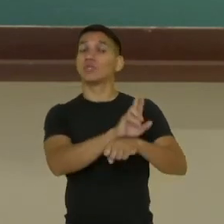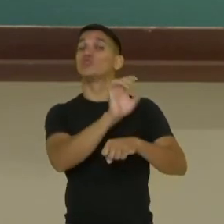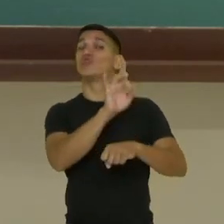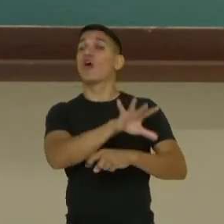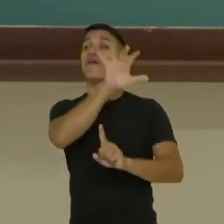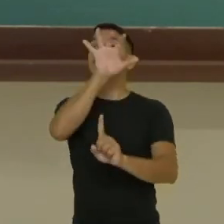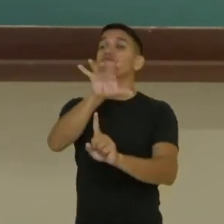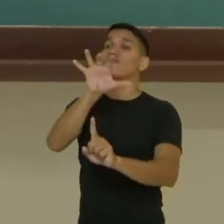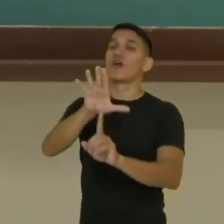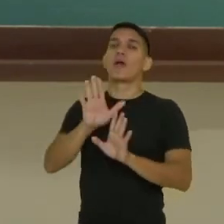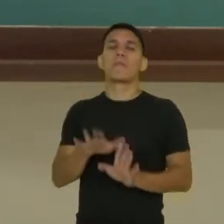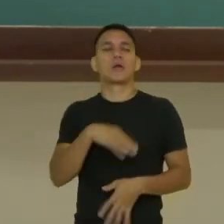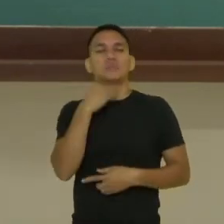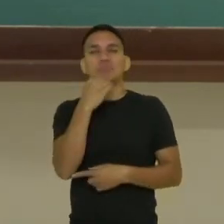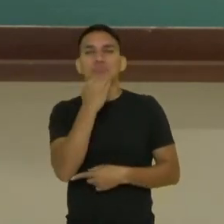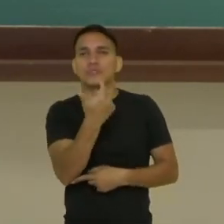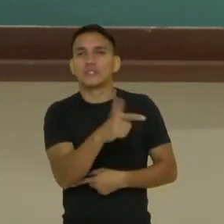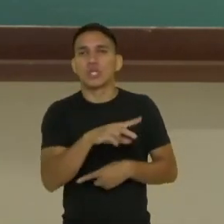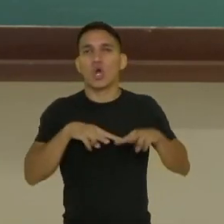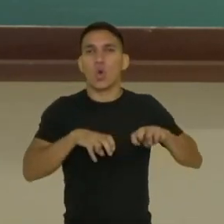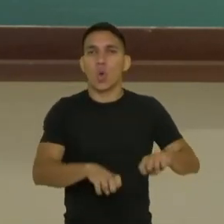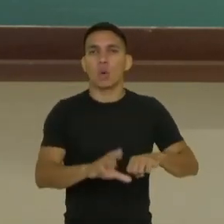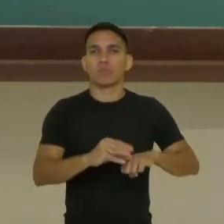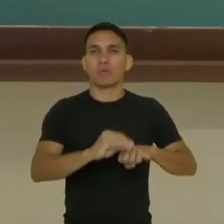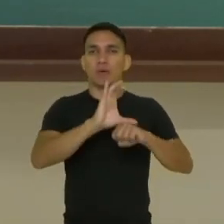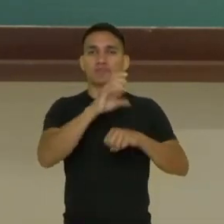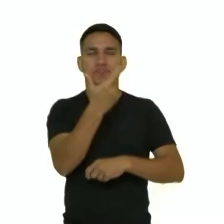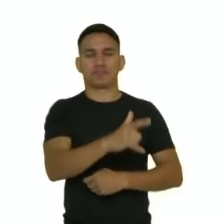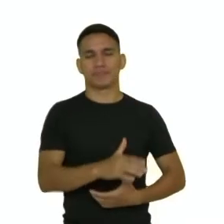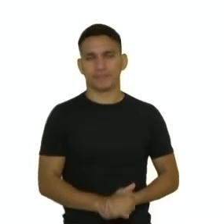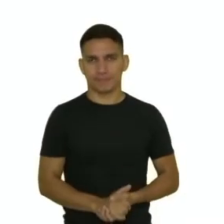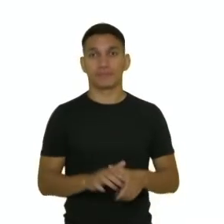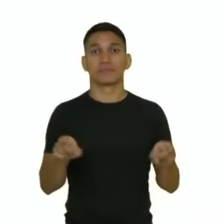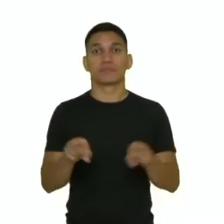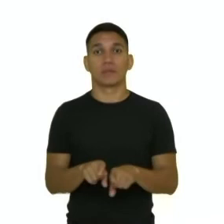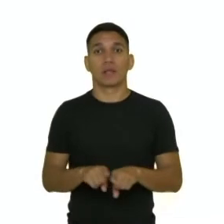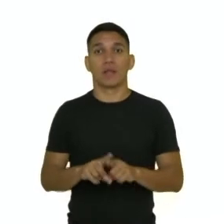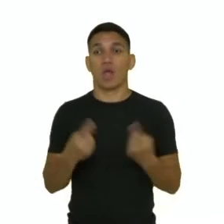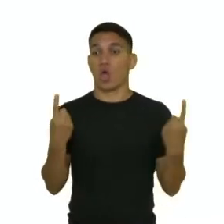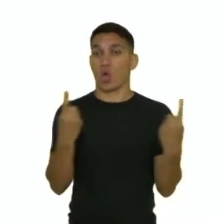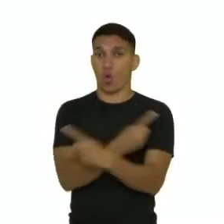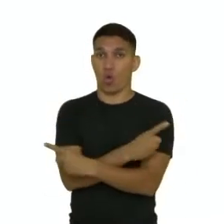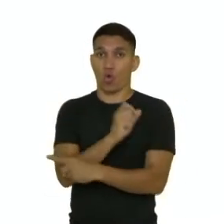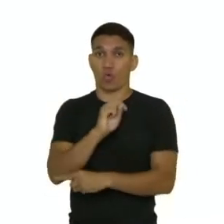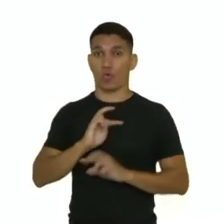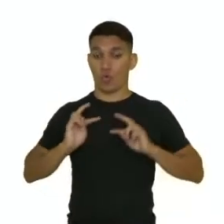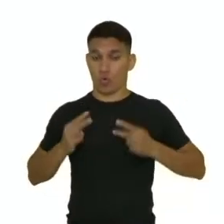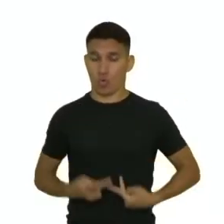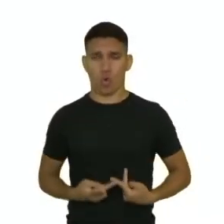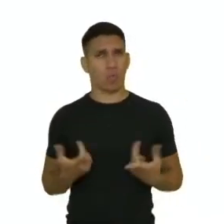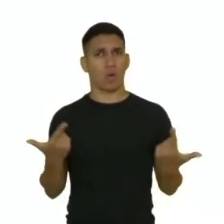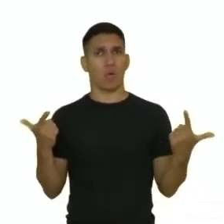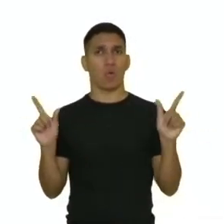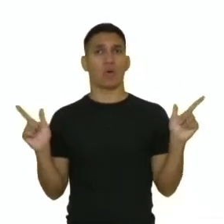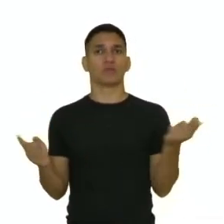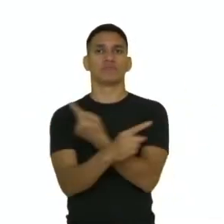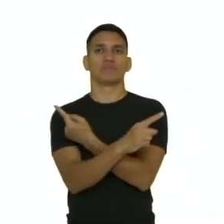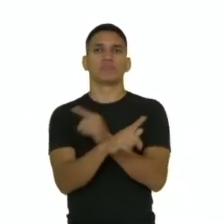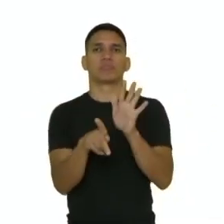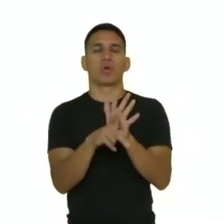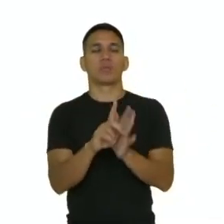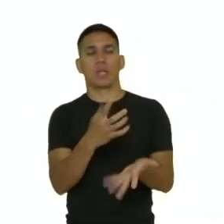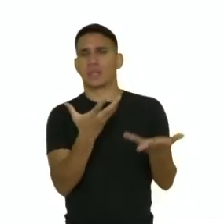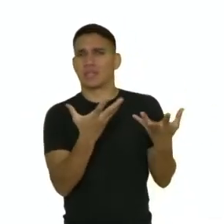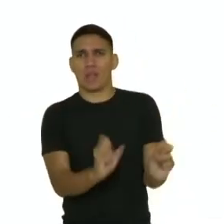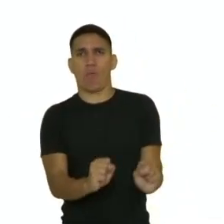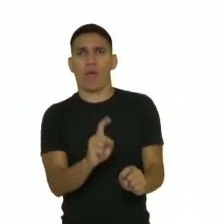mas não conhece sobre aquilo. O argumento contra o homem é o contrário. Quando eu não aceito